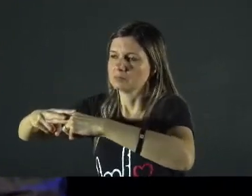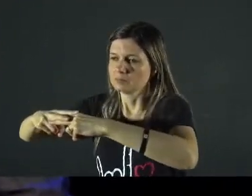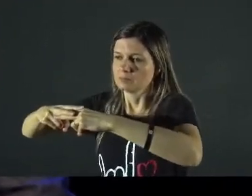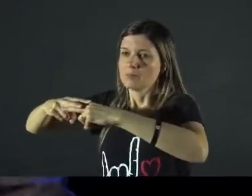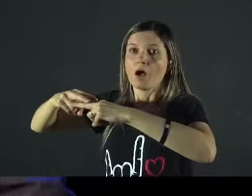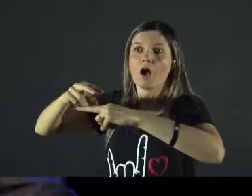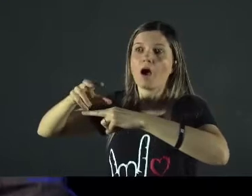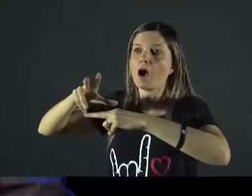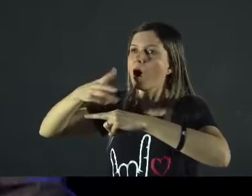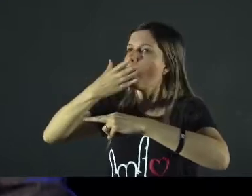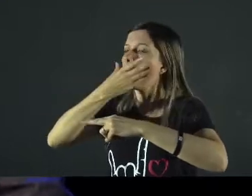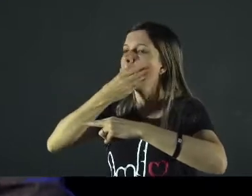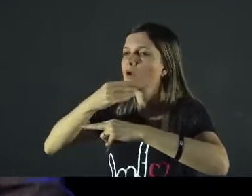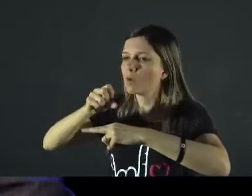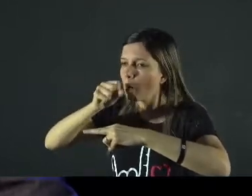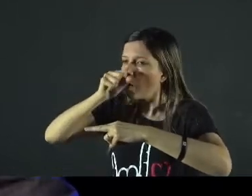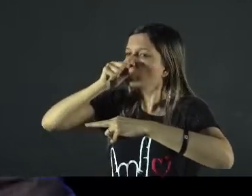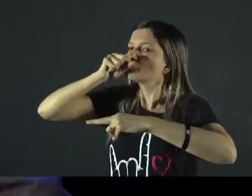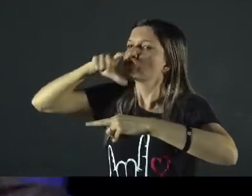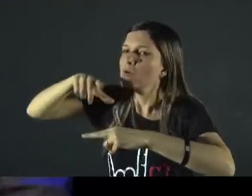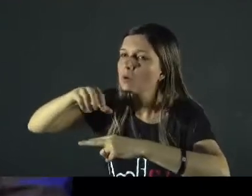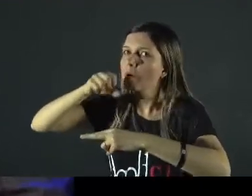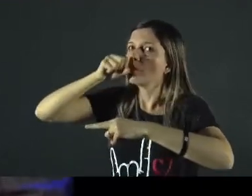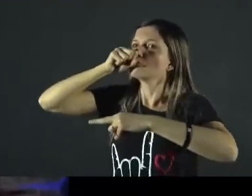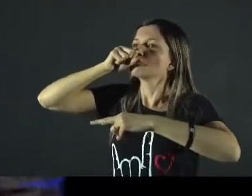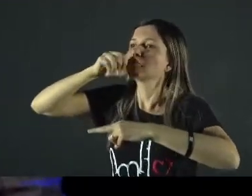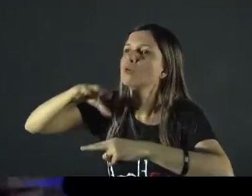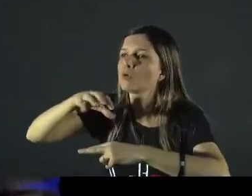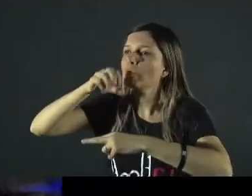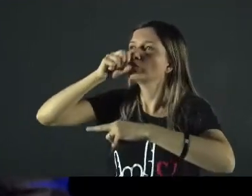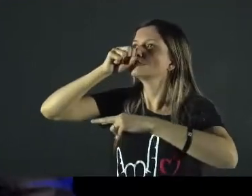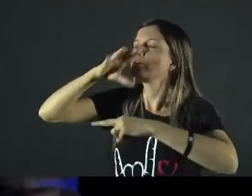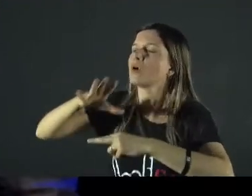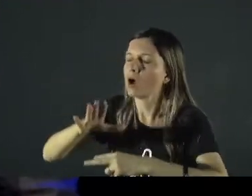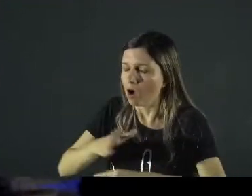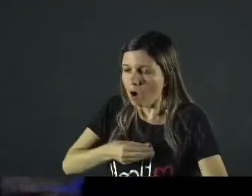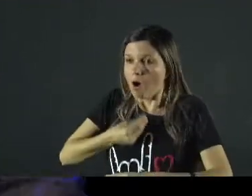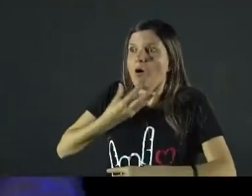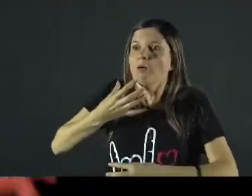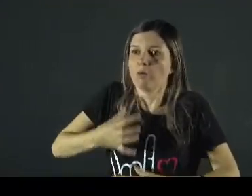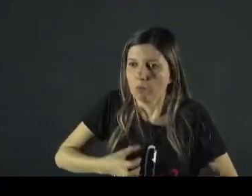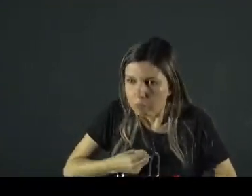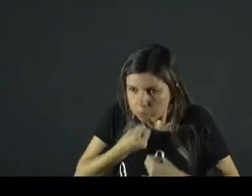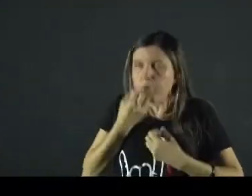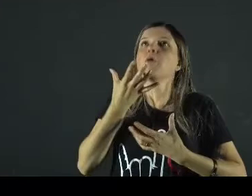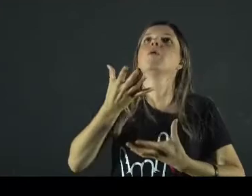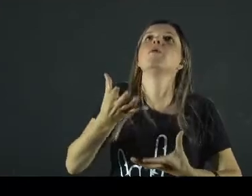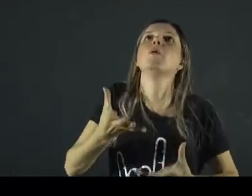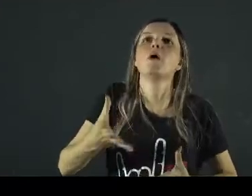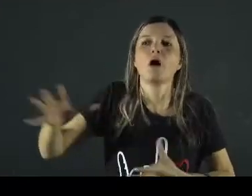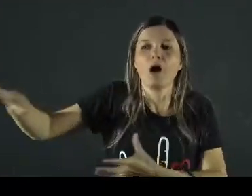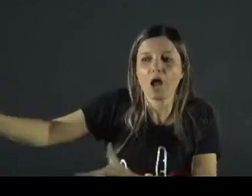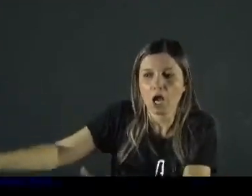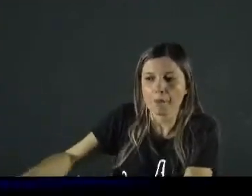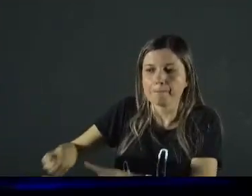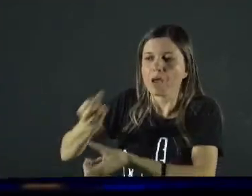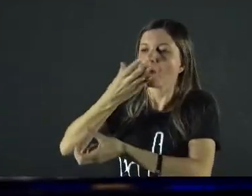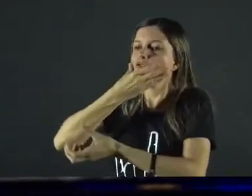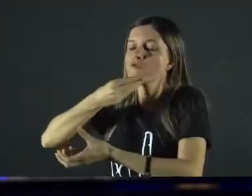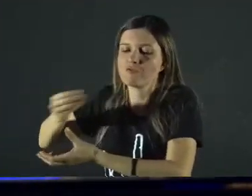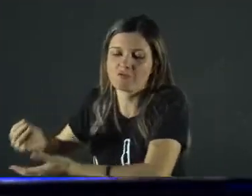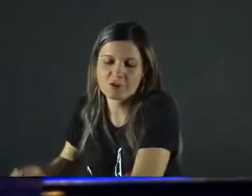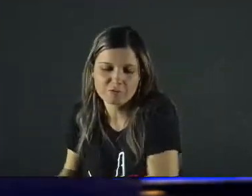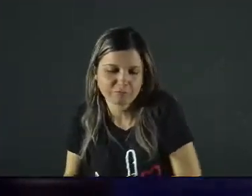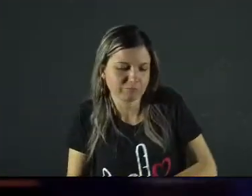espirra 7 vezes. E o garoto volta à vida. E ele pega aquele garoto e entrega para sua mãe,